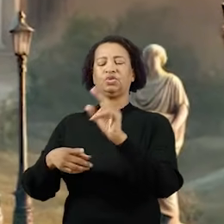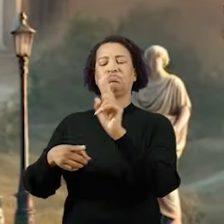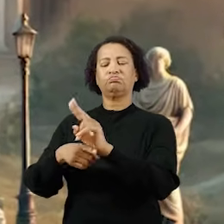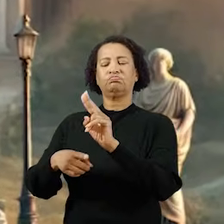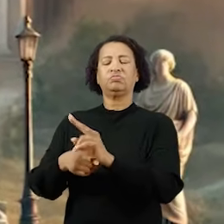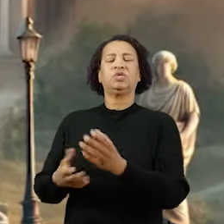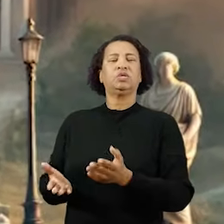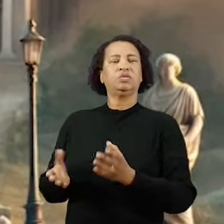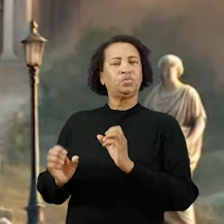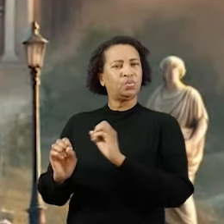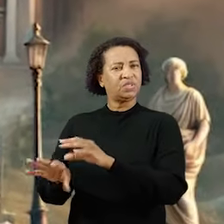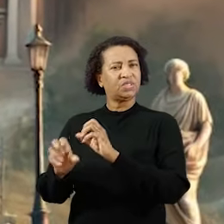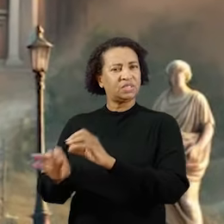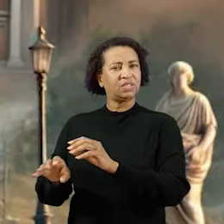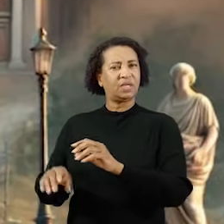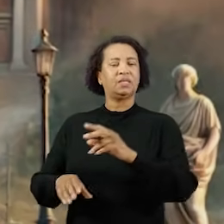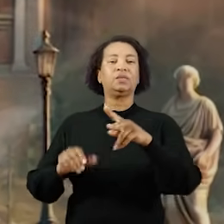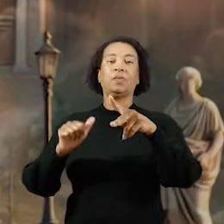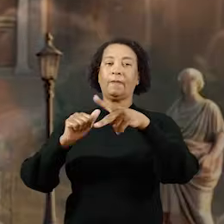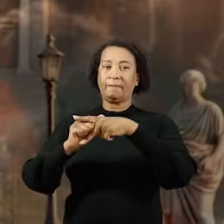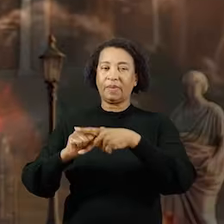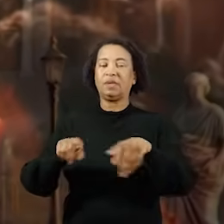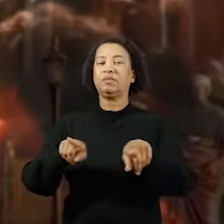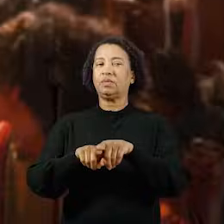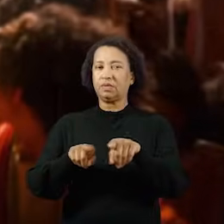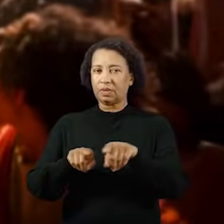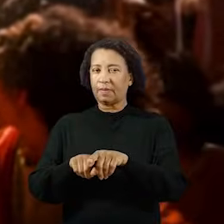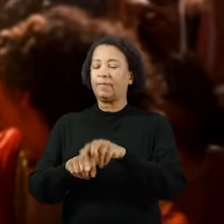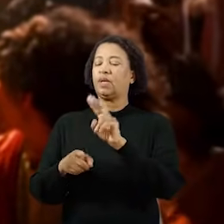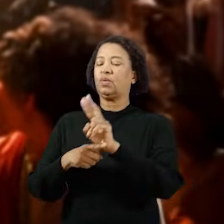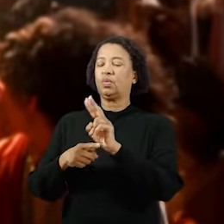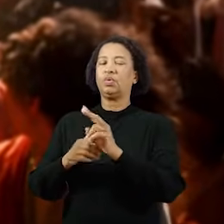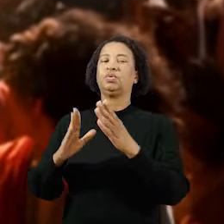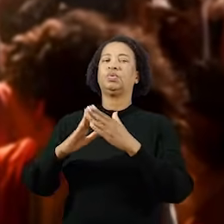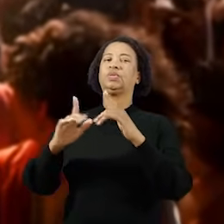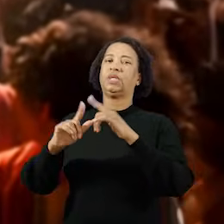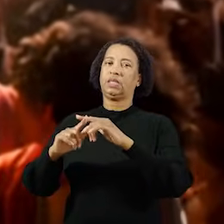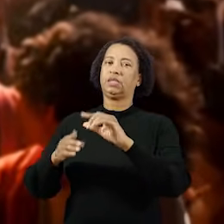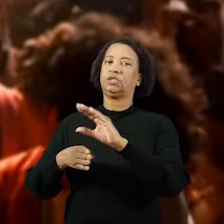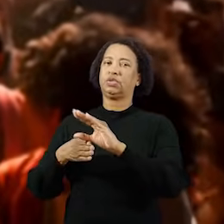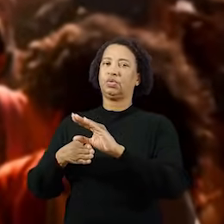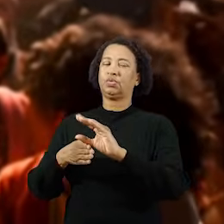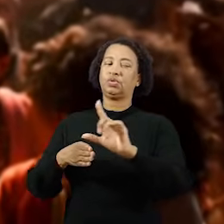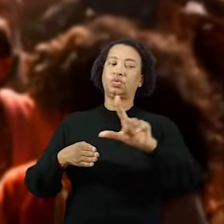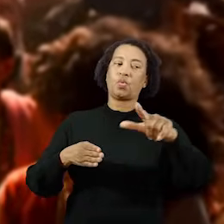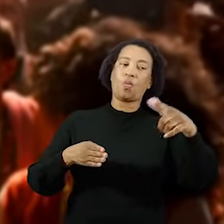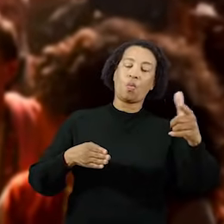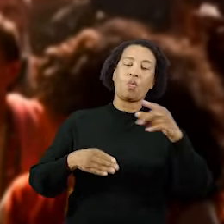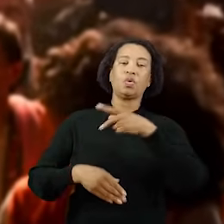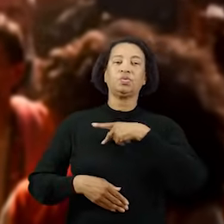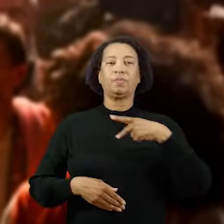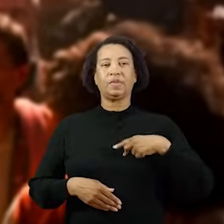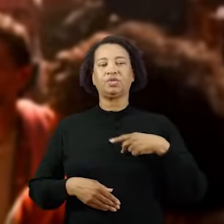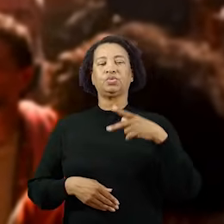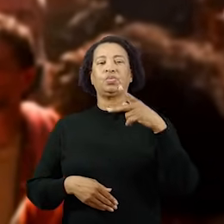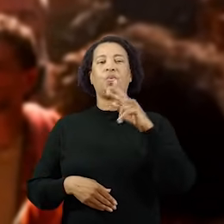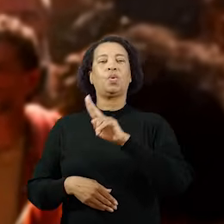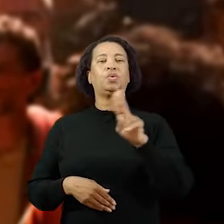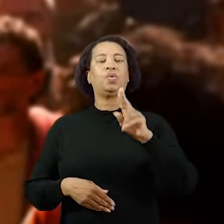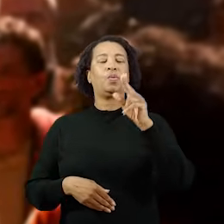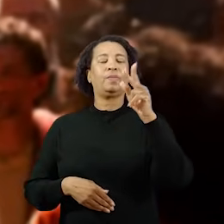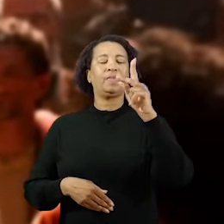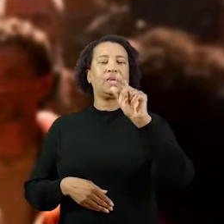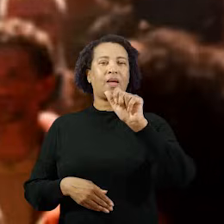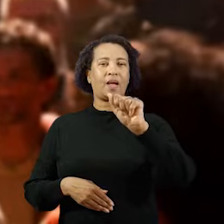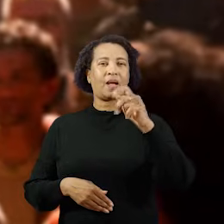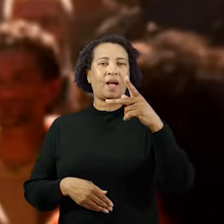ensinando. Pedro também pastoreou a igreja em Corinto depois com um outro pastor chamado Apolo. A